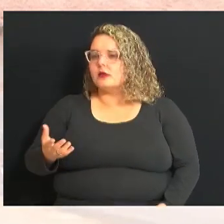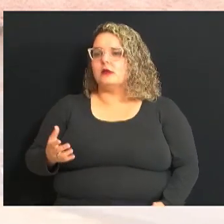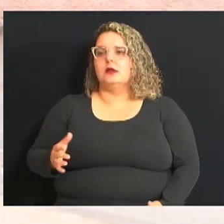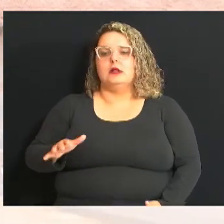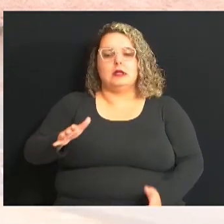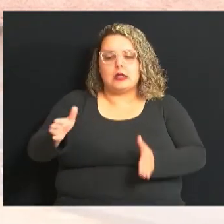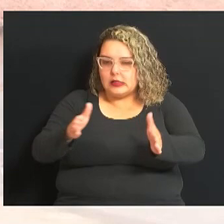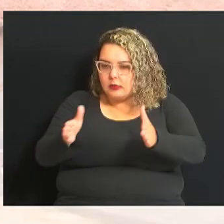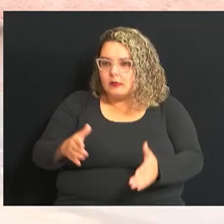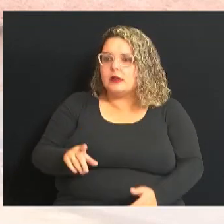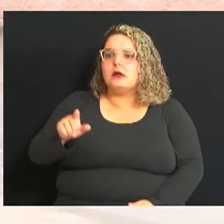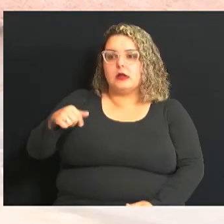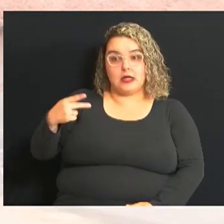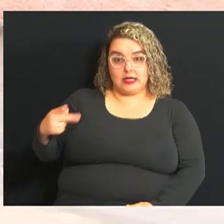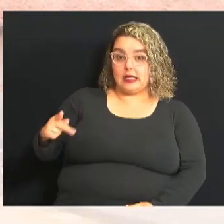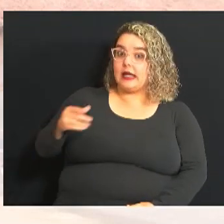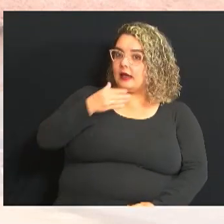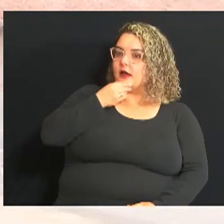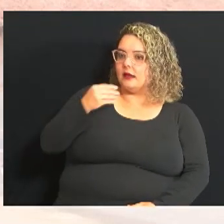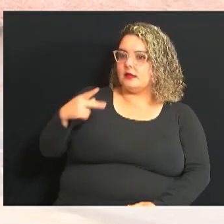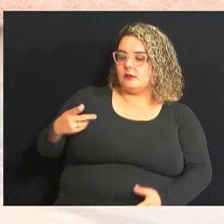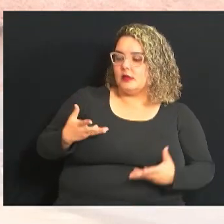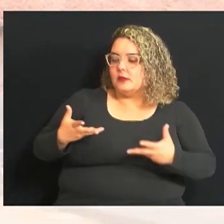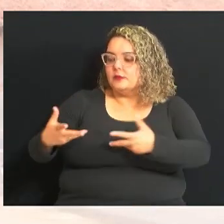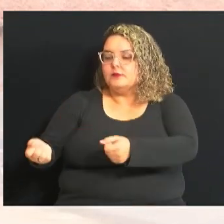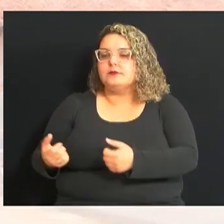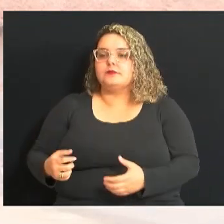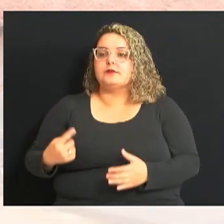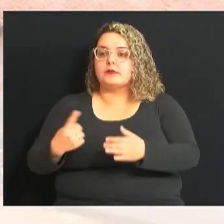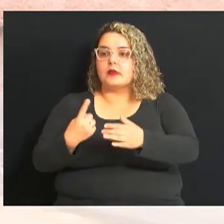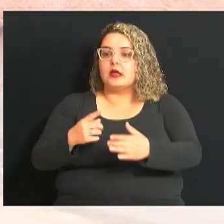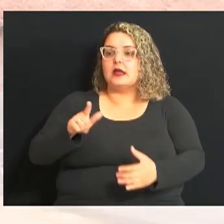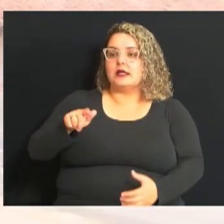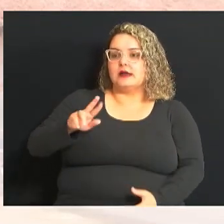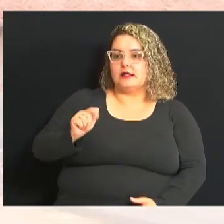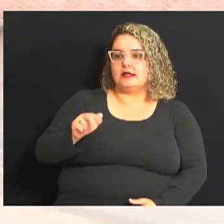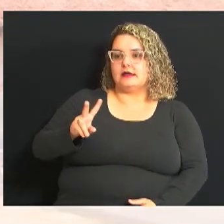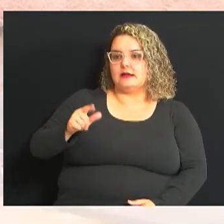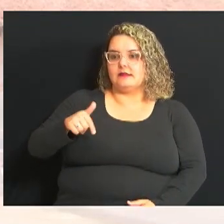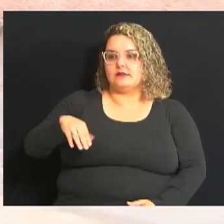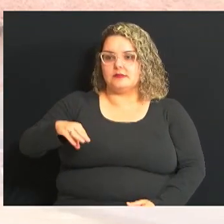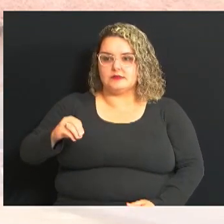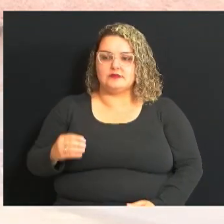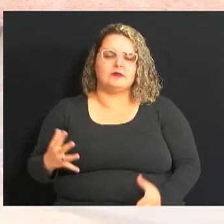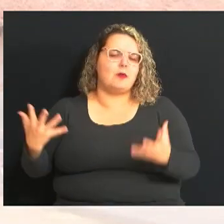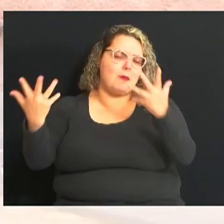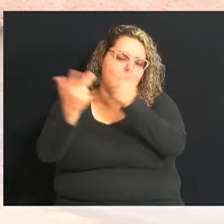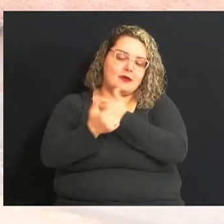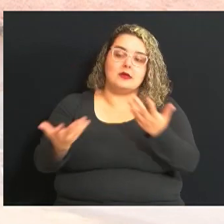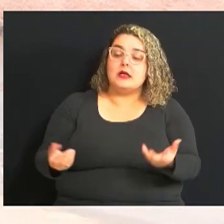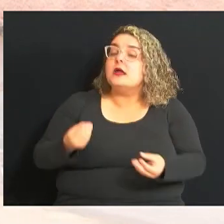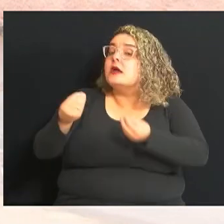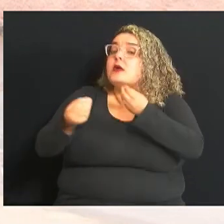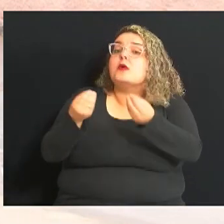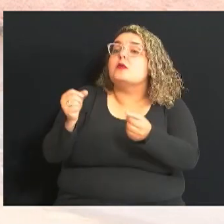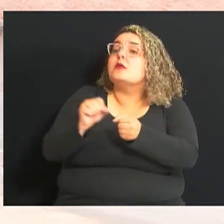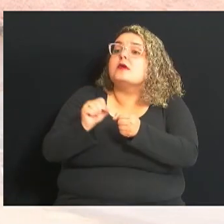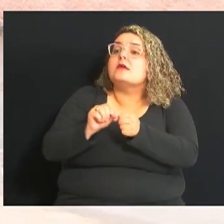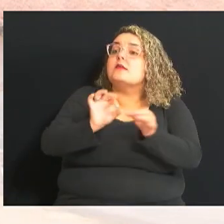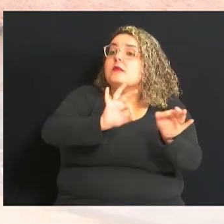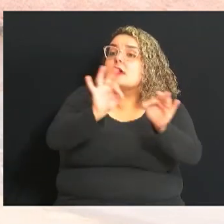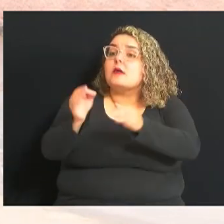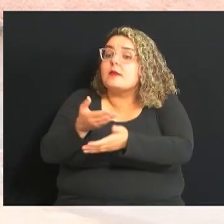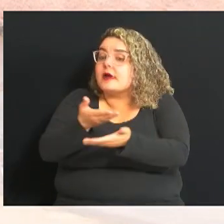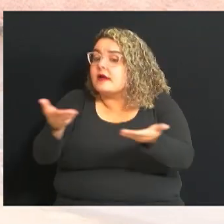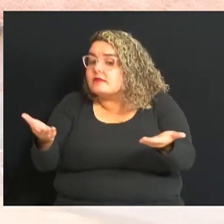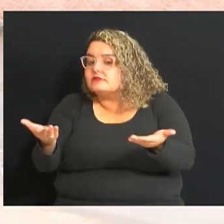ele. Tivemos o convite dele e gravamos esse trabalho Revitalizar, que ficou muito lindo. E aí, como é que faz para acompanhar vocês,